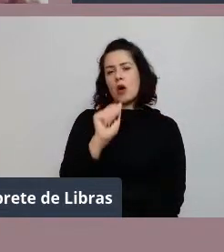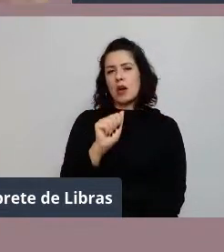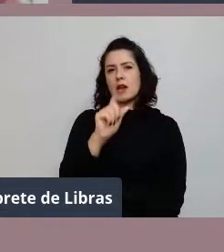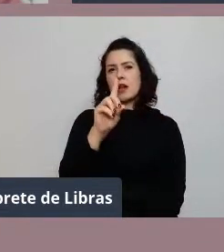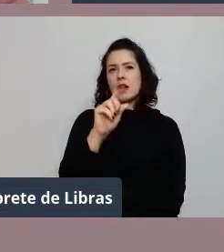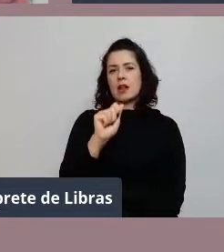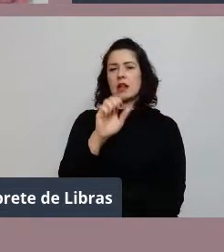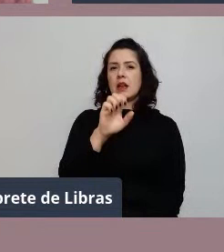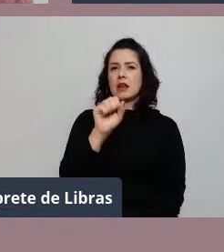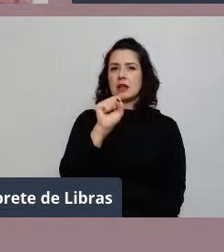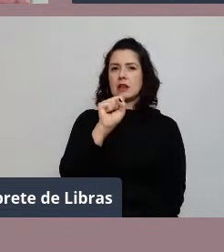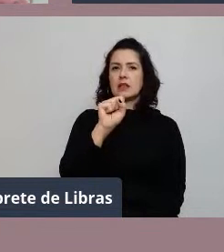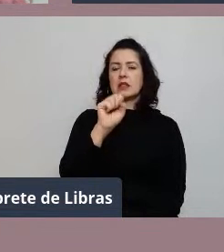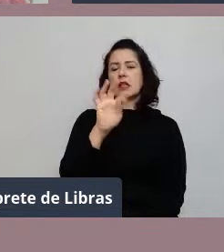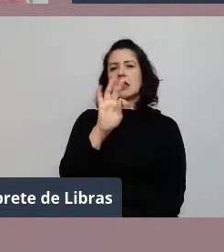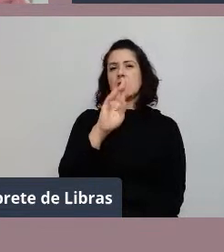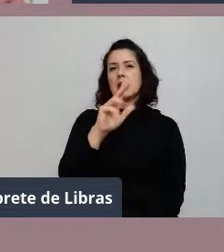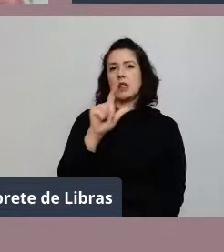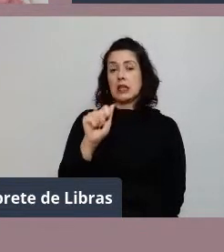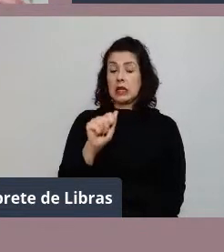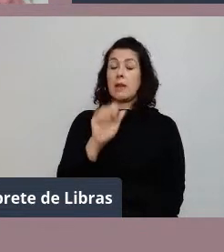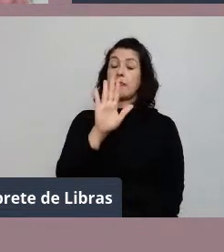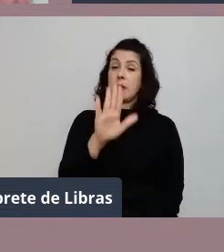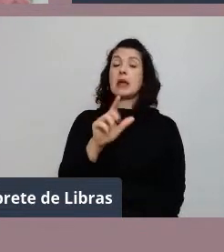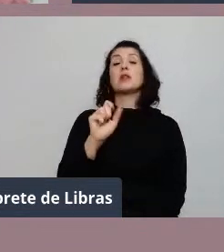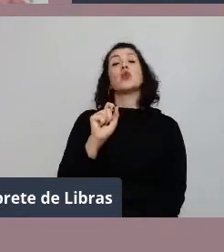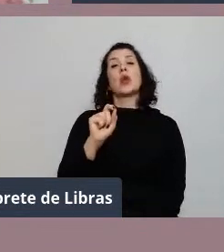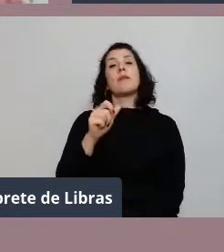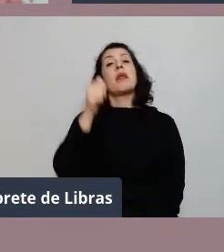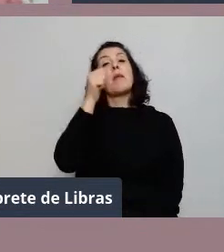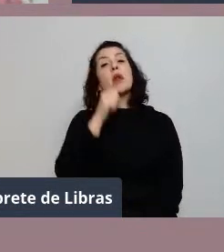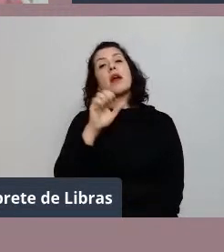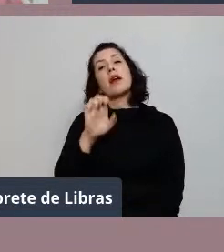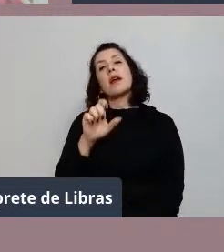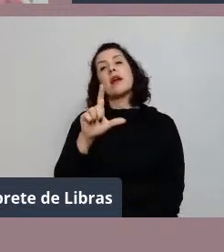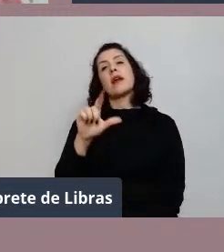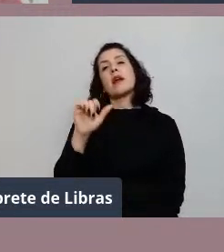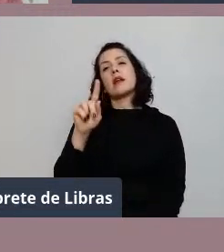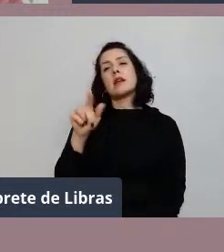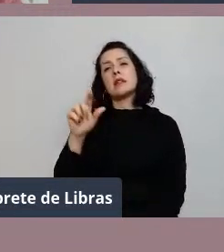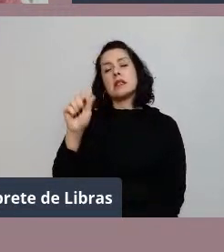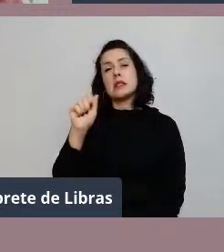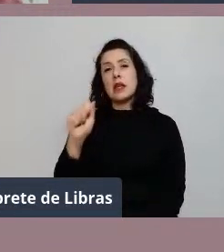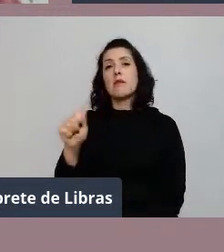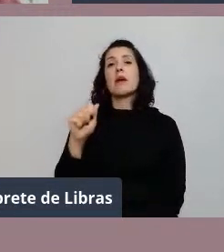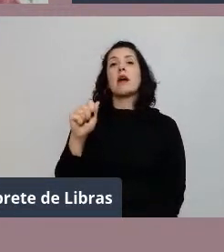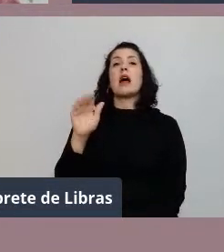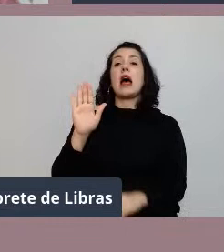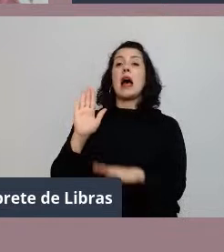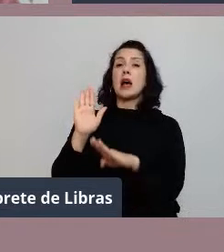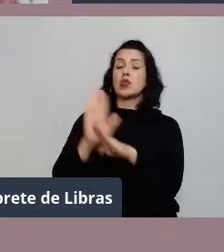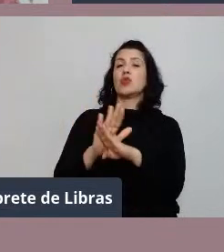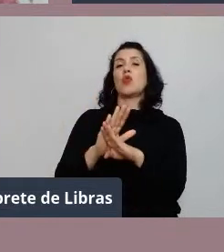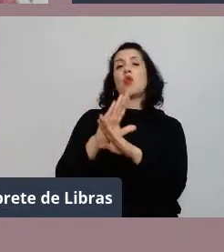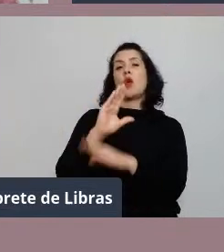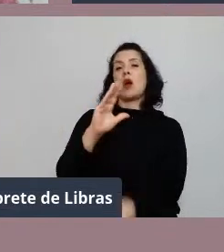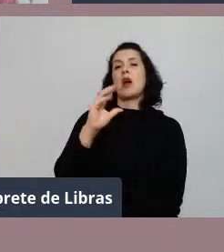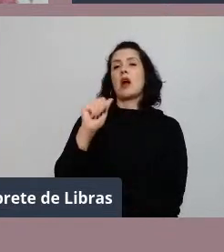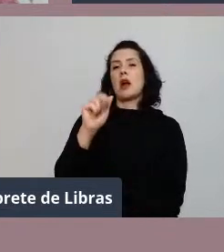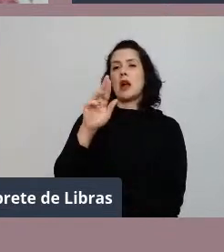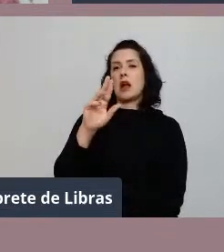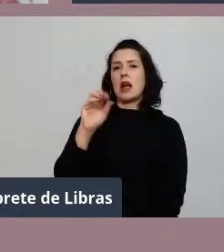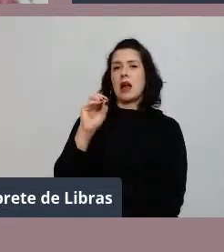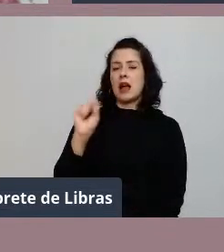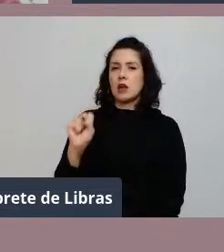Souza, recentemente, a fazer uma nova versão de Um Sopro de Vida. Um Sopro de Vida foi o livro publicado